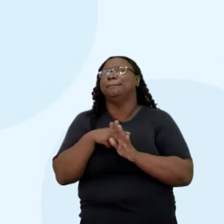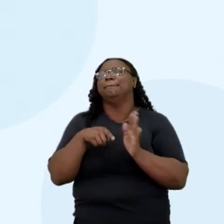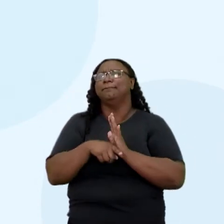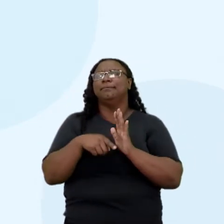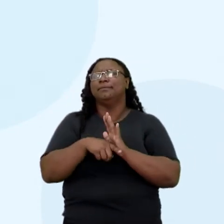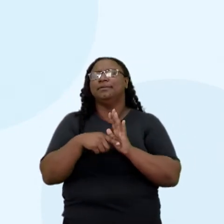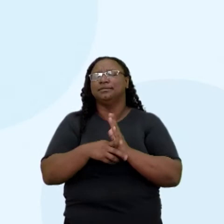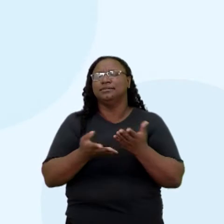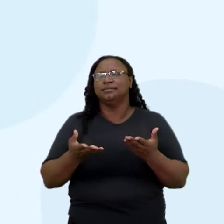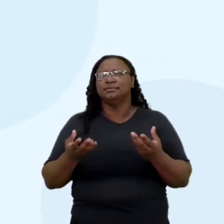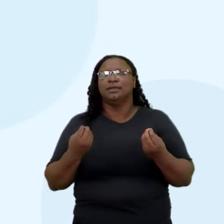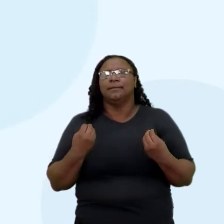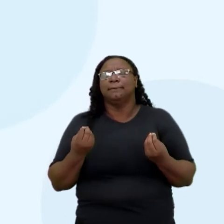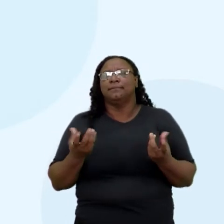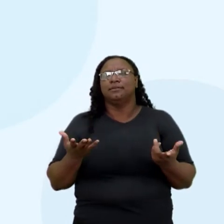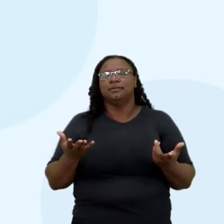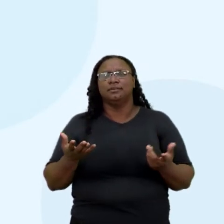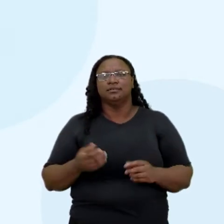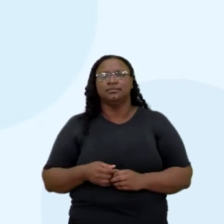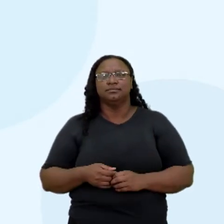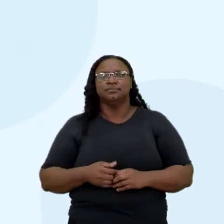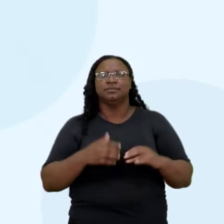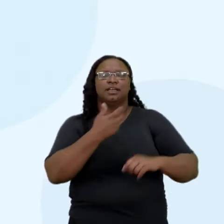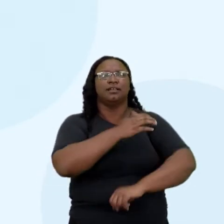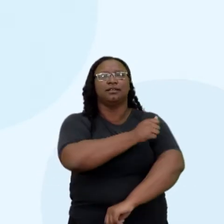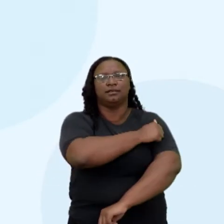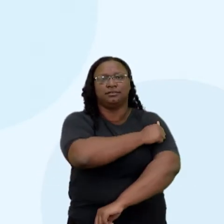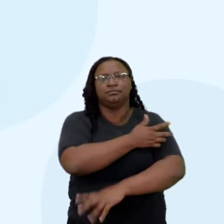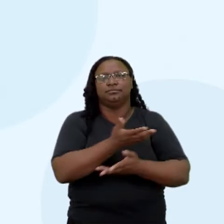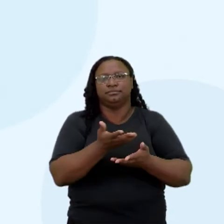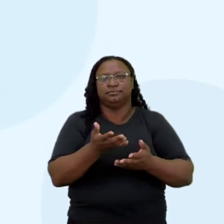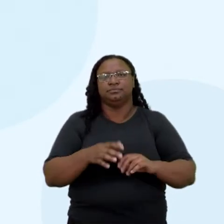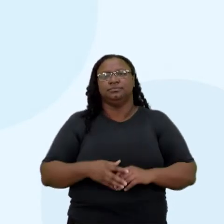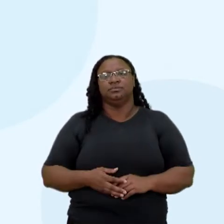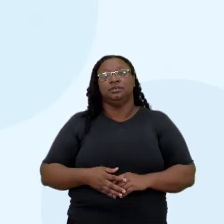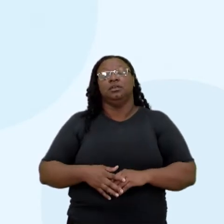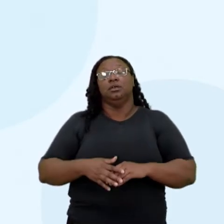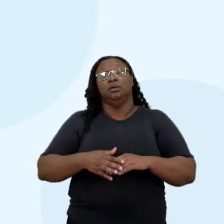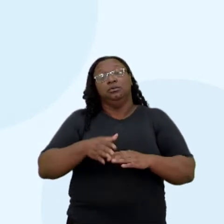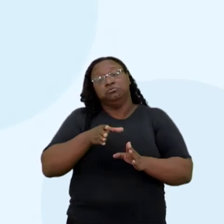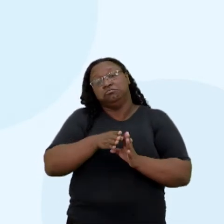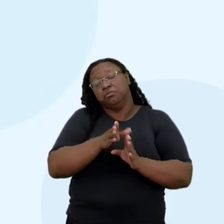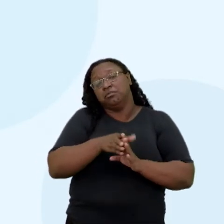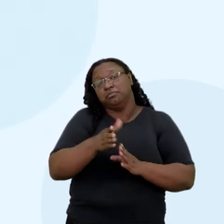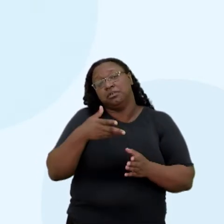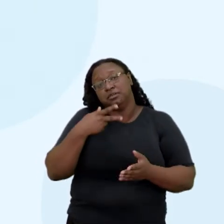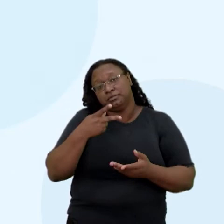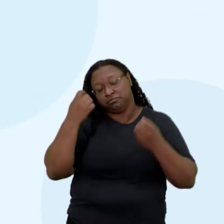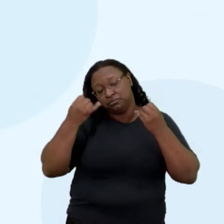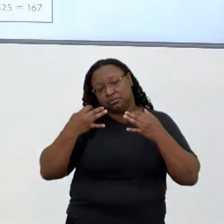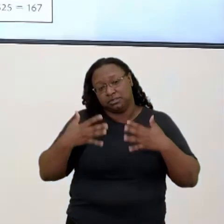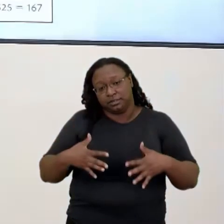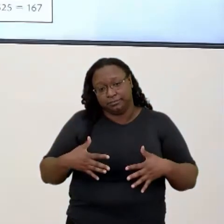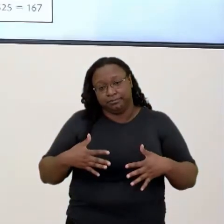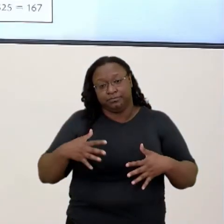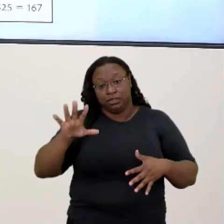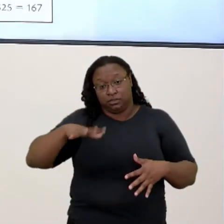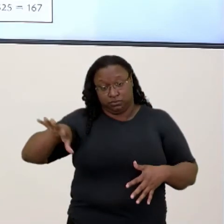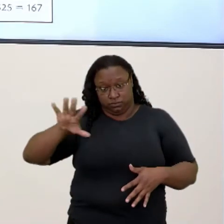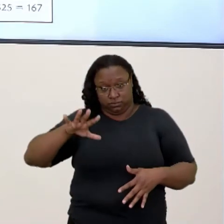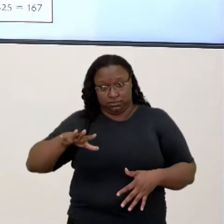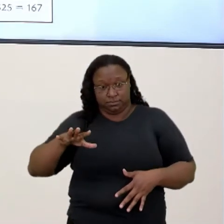aí quando em sala de aula, né? E eu sempre costumava falar assim, olha, as fórmulas, elas são